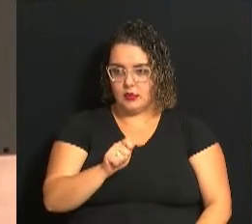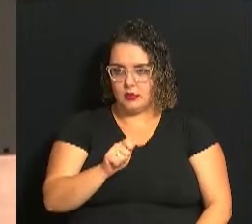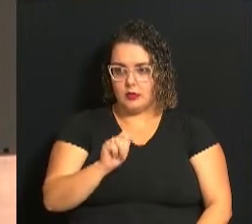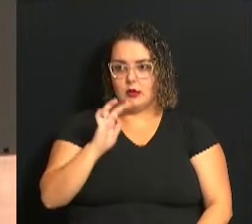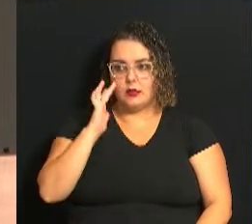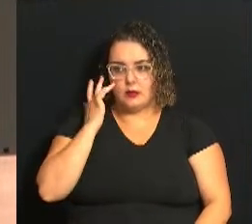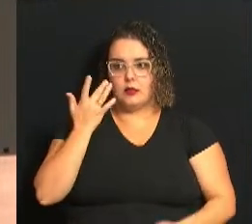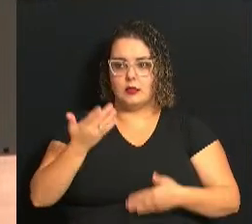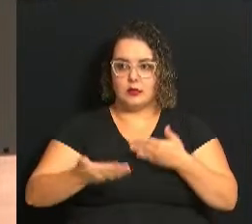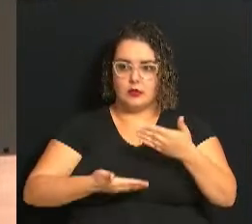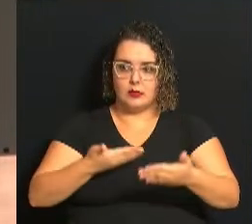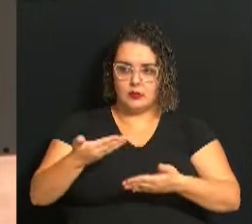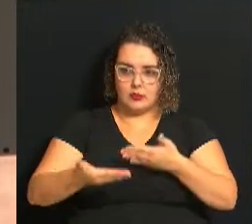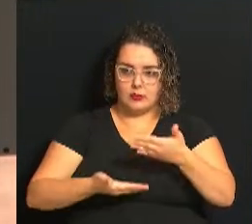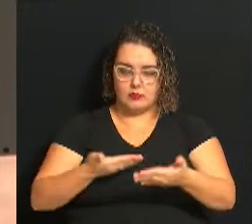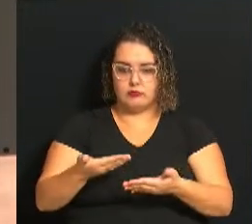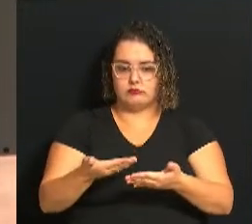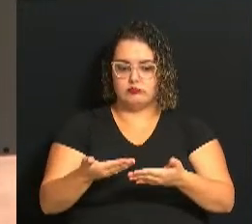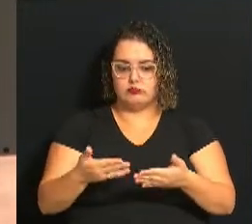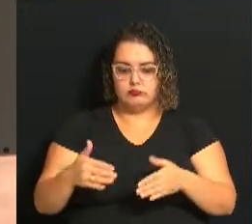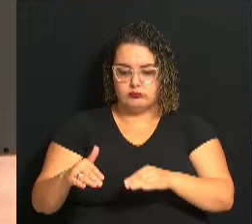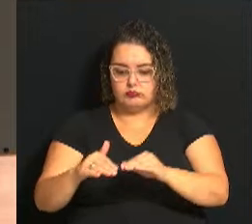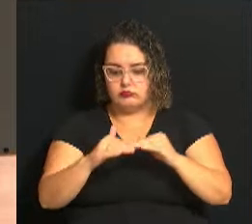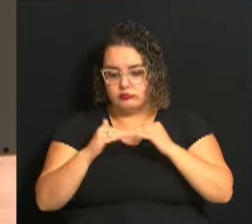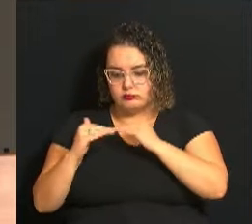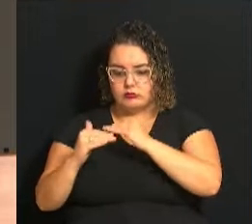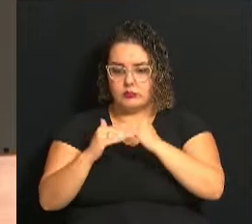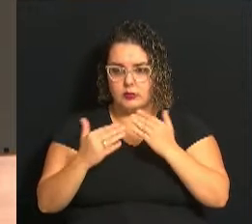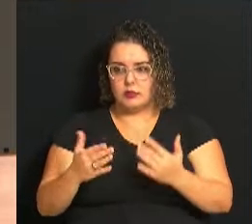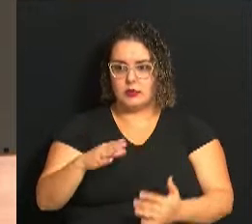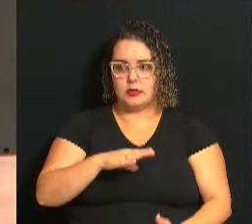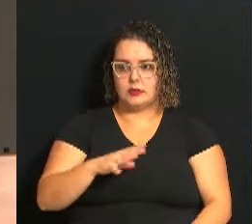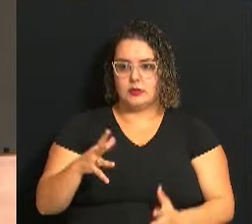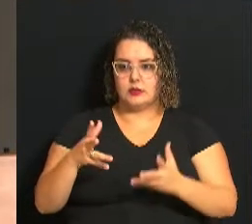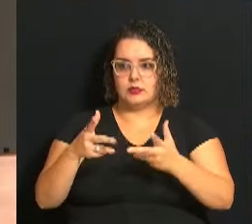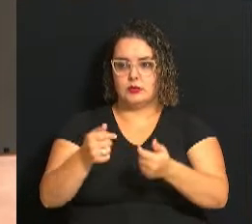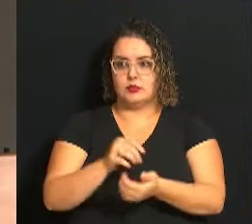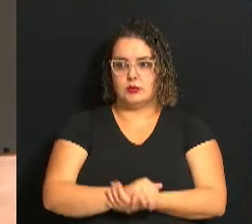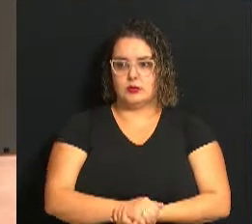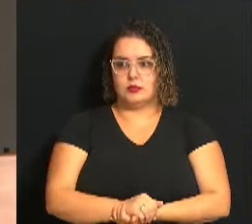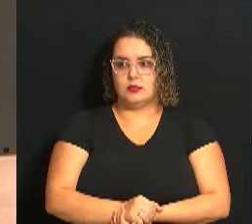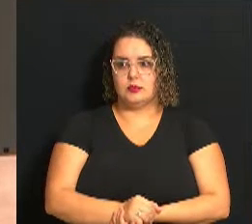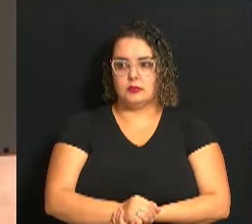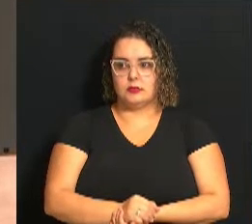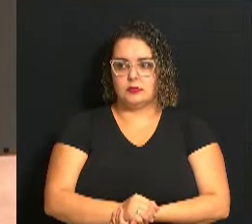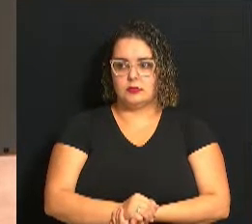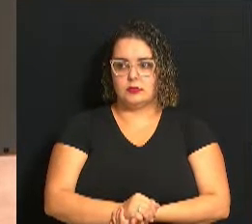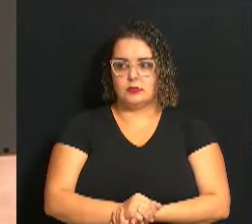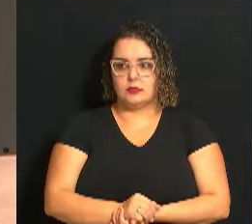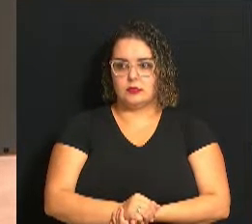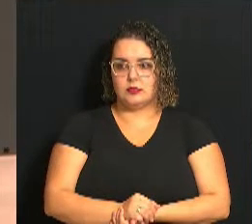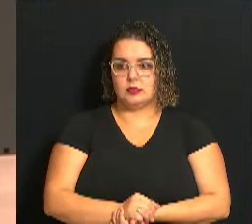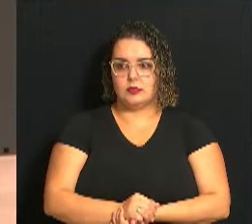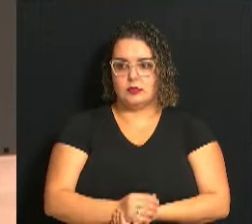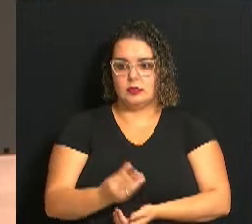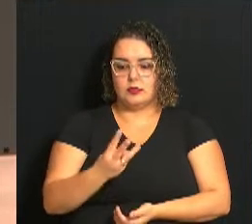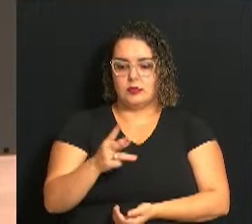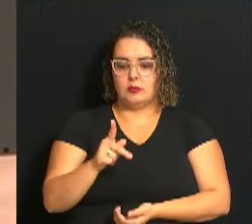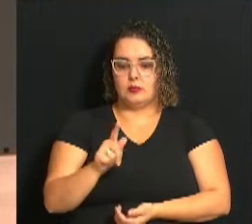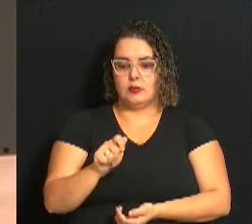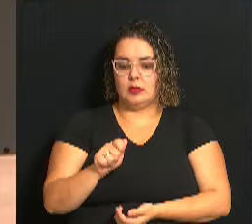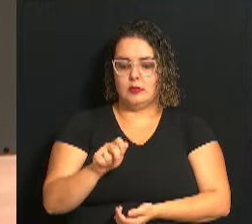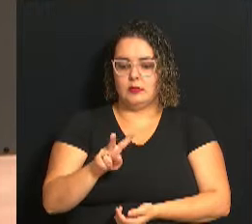tratamento uniforme para a cidade inteira, permitindo que o terceiro pavimento possa ser